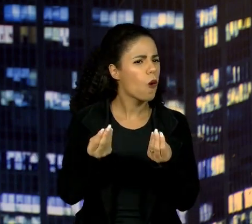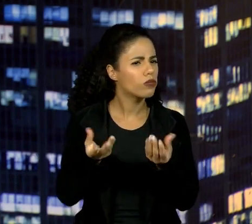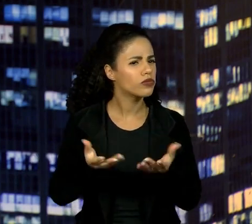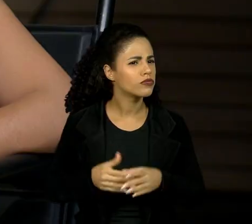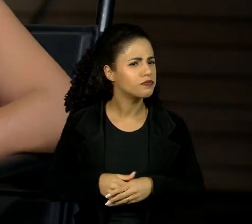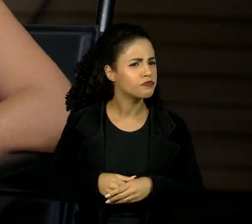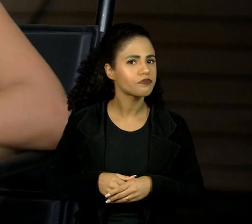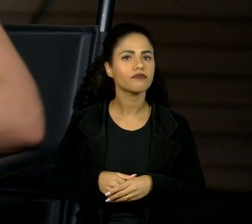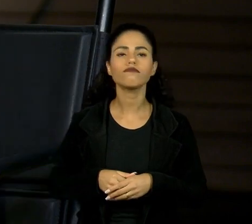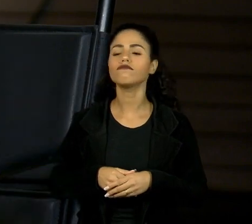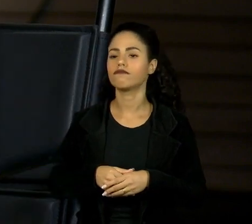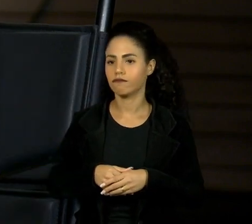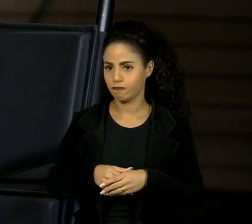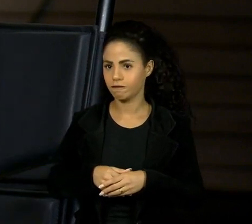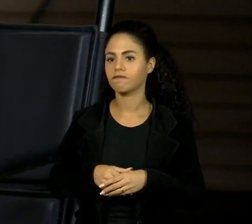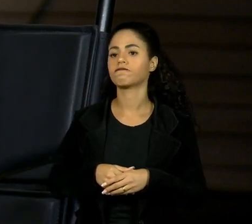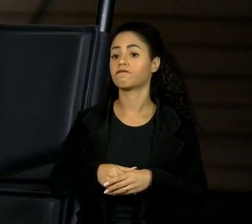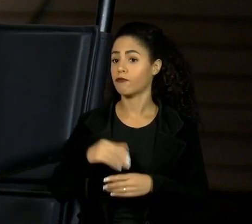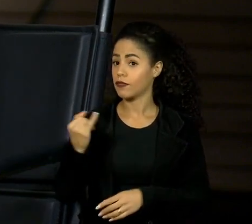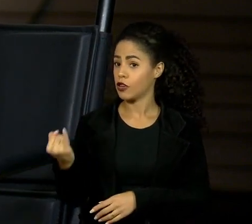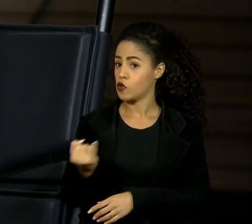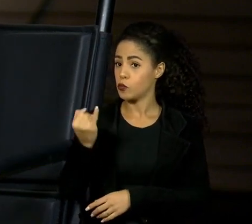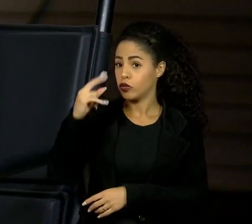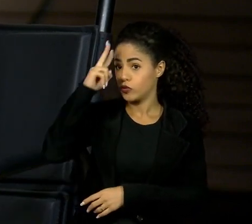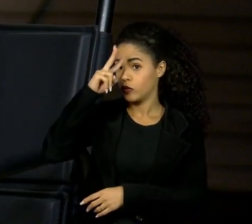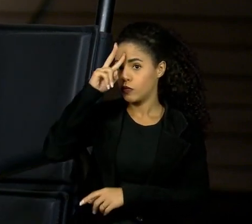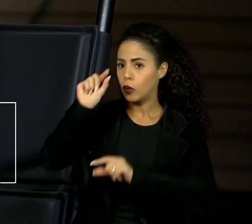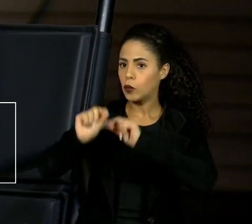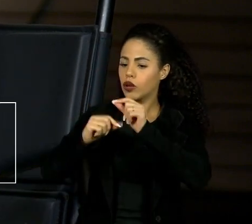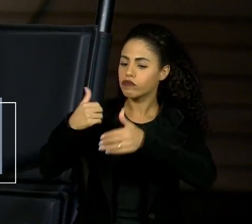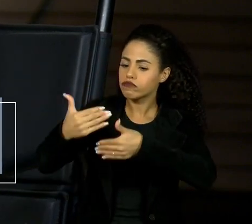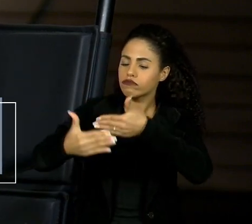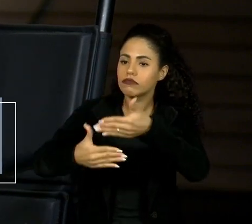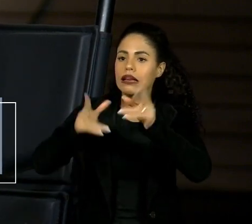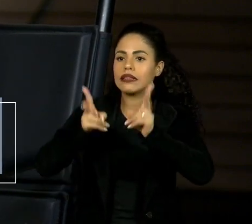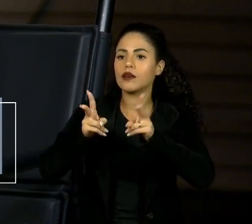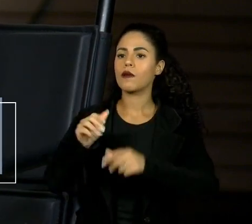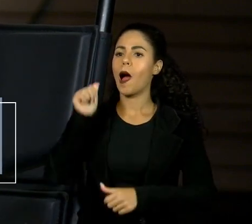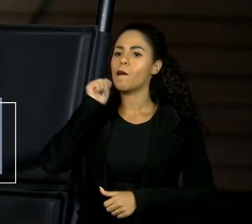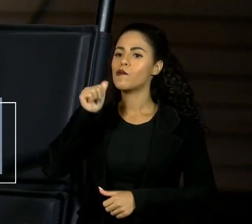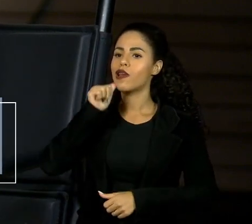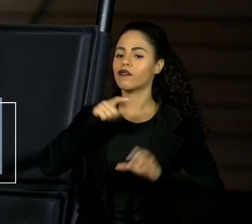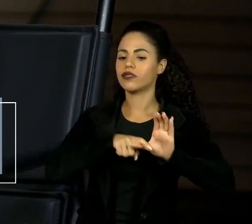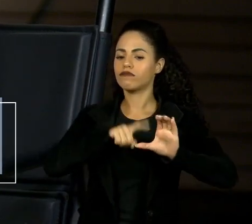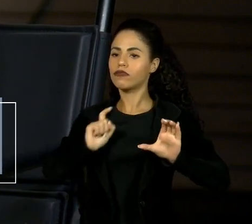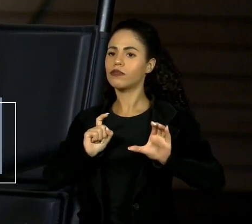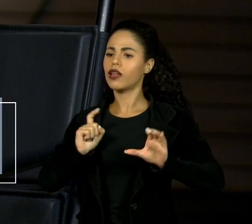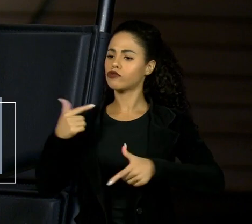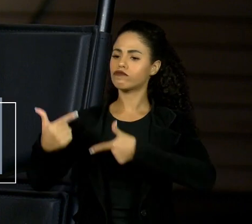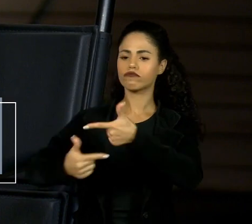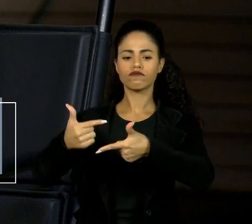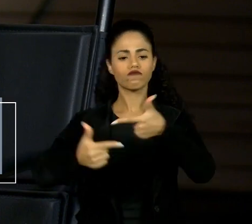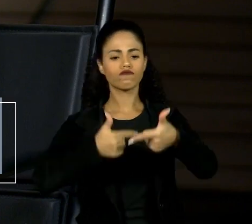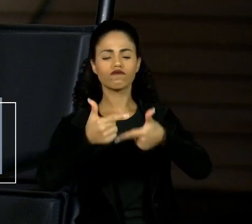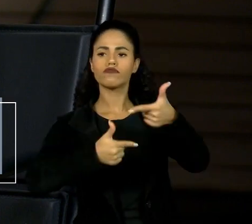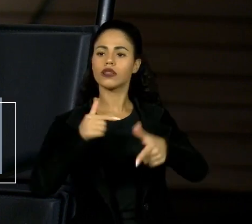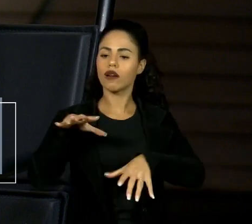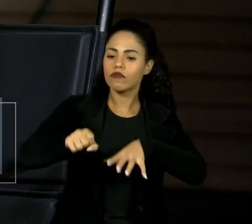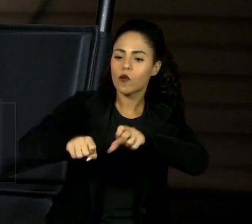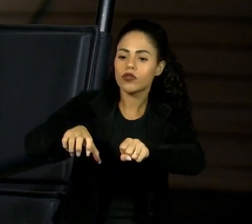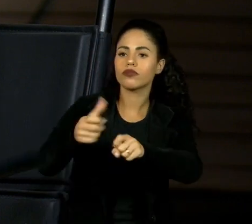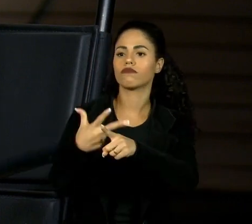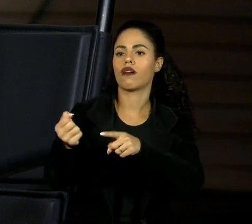desejar? Sim, Rita, isso é super importante, porque cada vez mais a mulher inserida no mercado de trabalho, né, galgando seu espaço ali